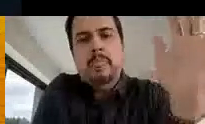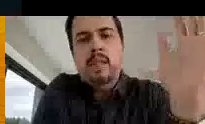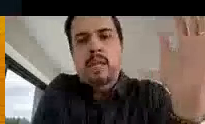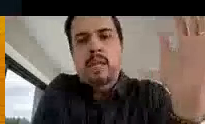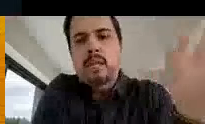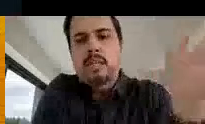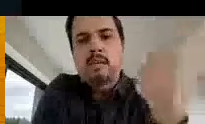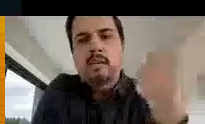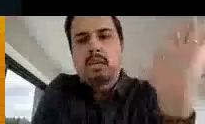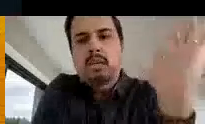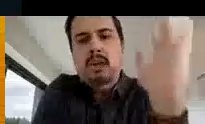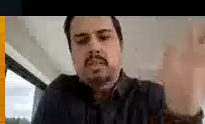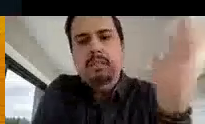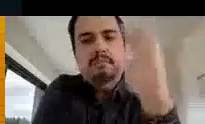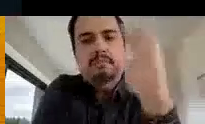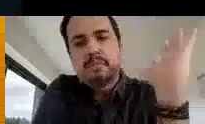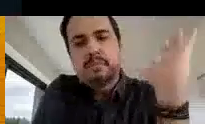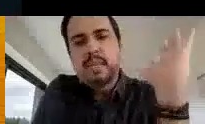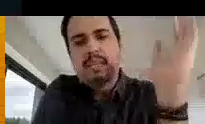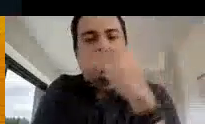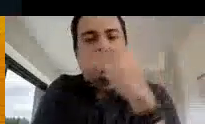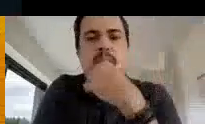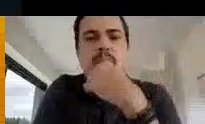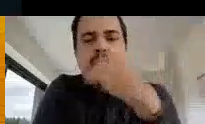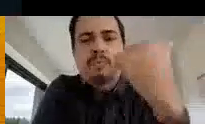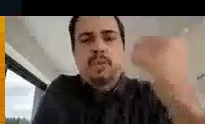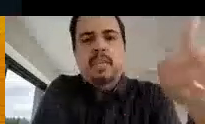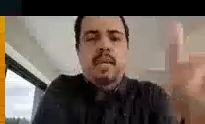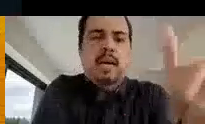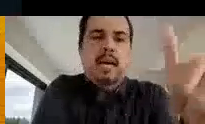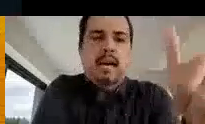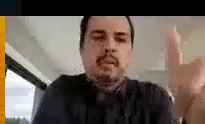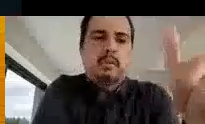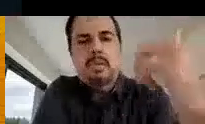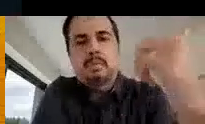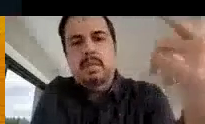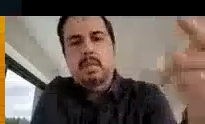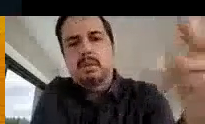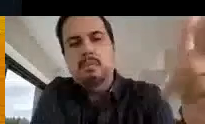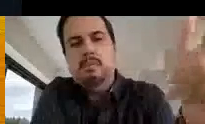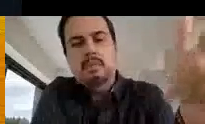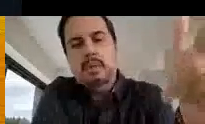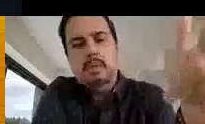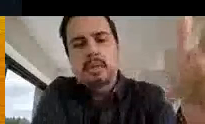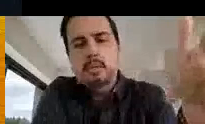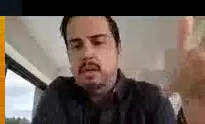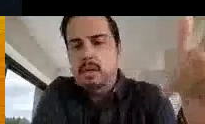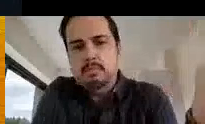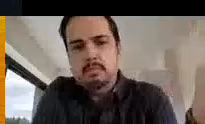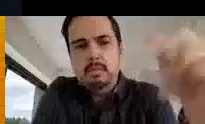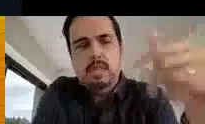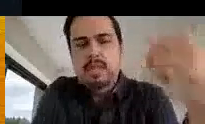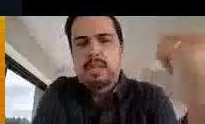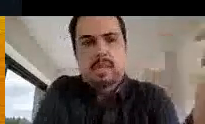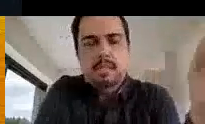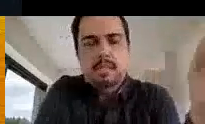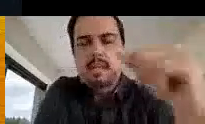produto no carrinho e aí chegou ali na hora de finalizar, o frete está caro, você perdeu